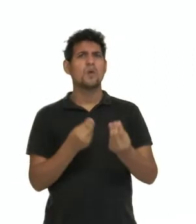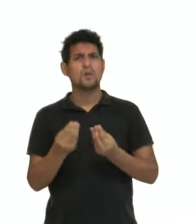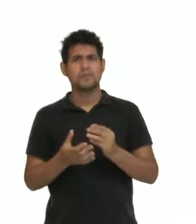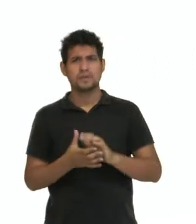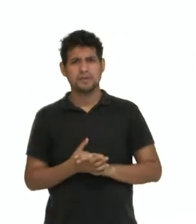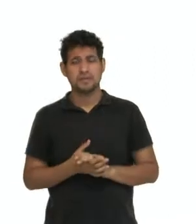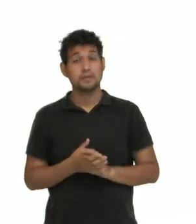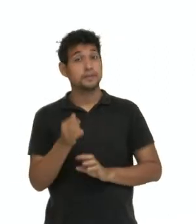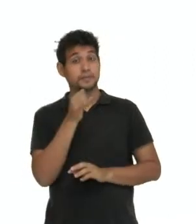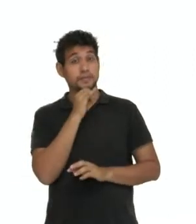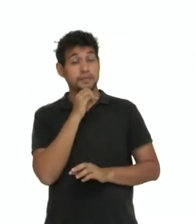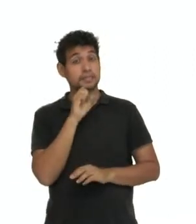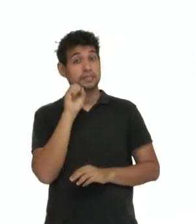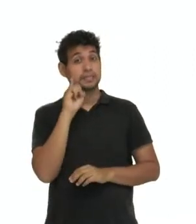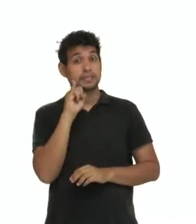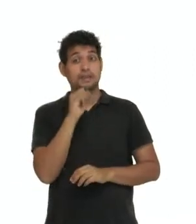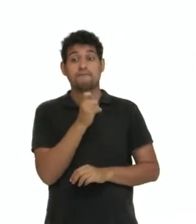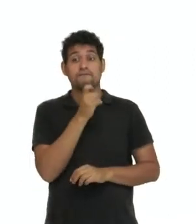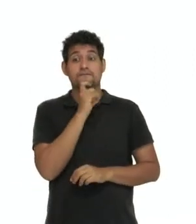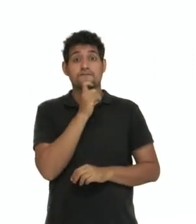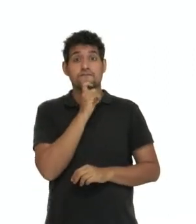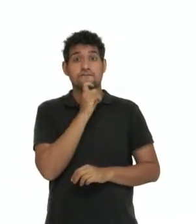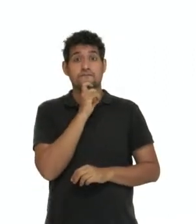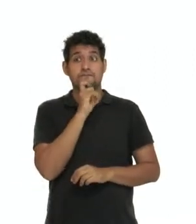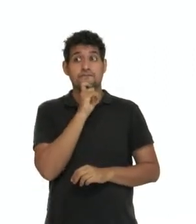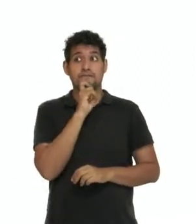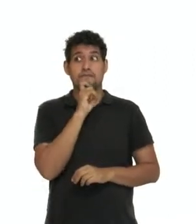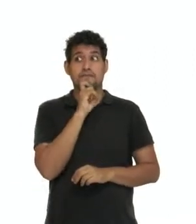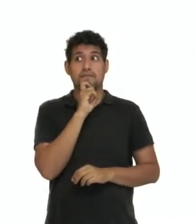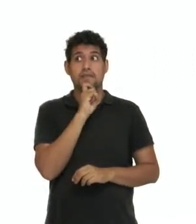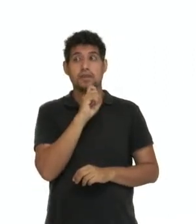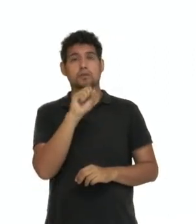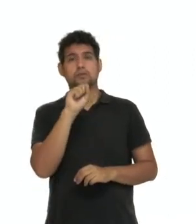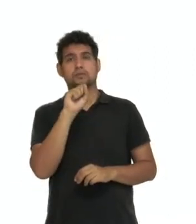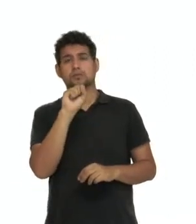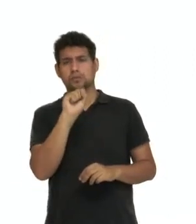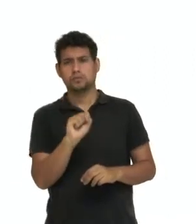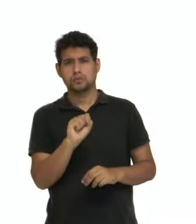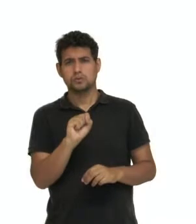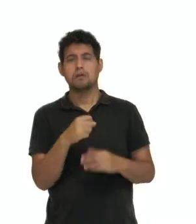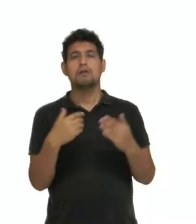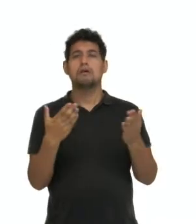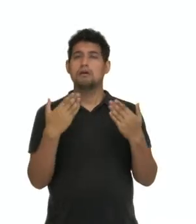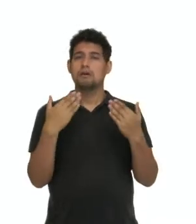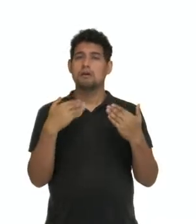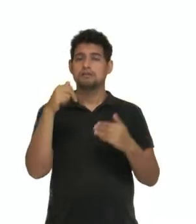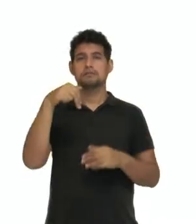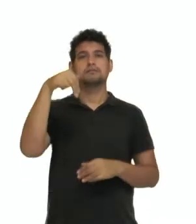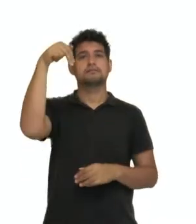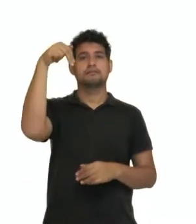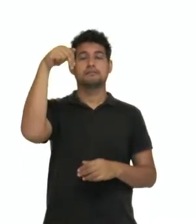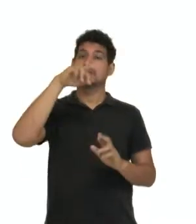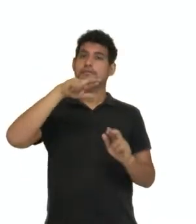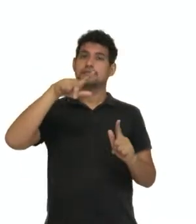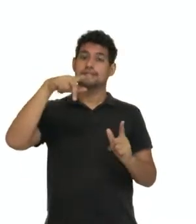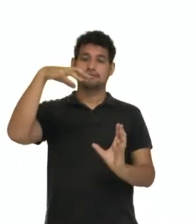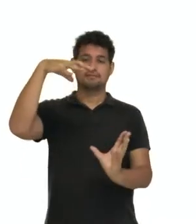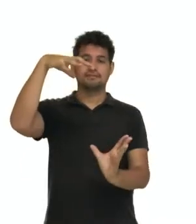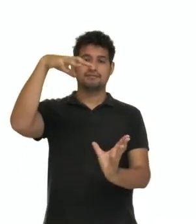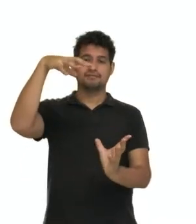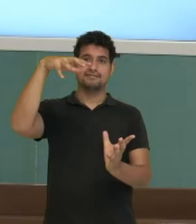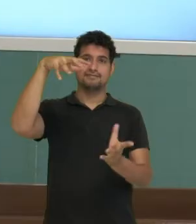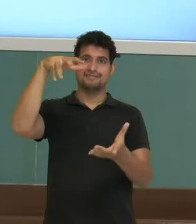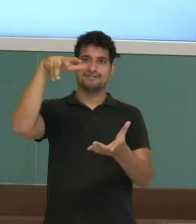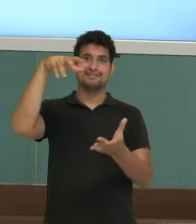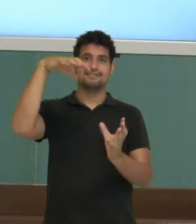Fabiano? Quando é inverno no sul, é verão no norte, e vice-versa. Se o eixo da Terra não fosse